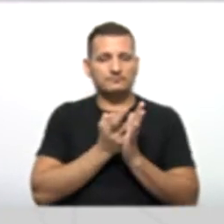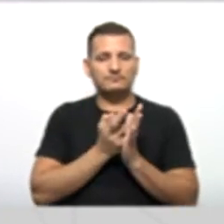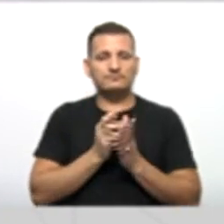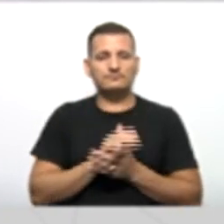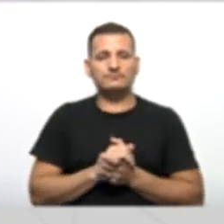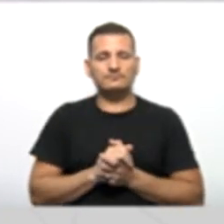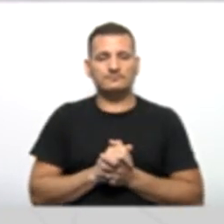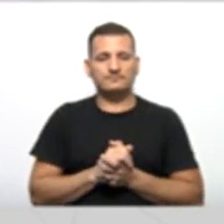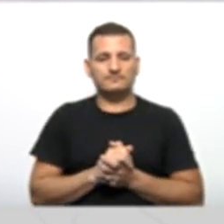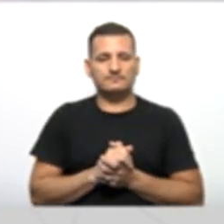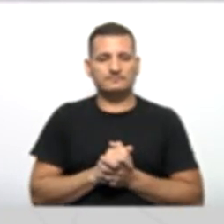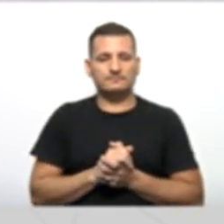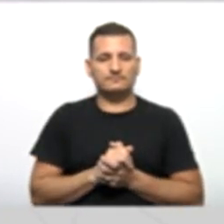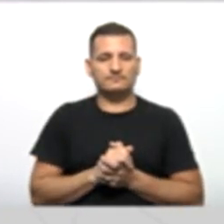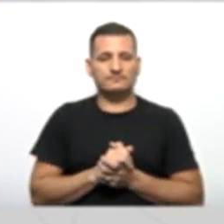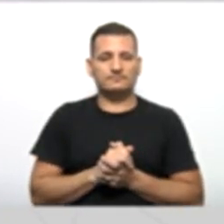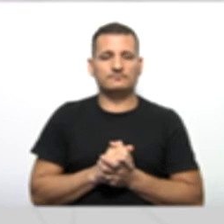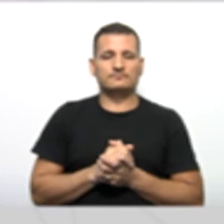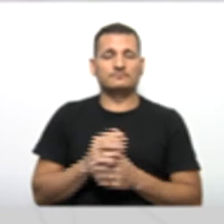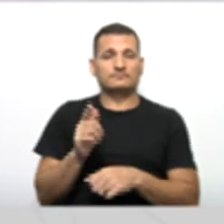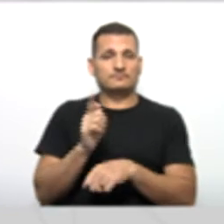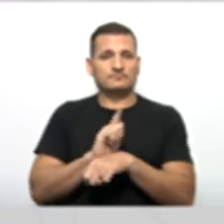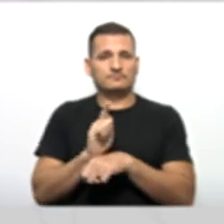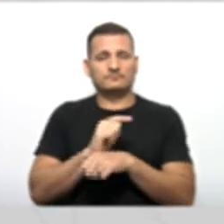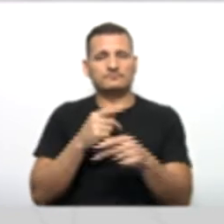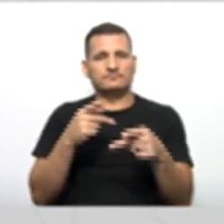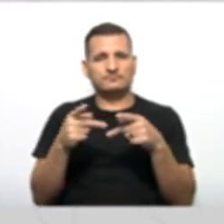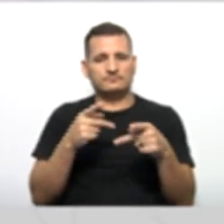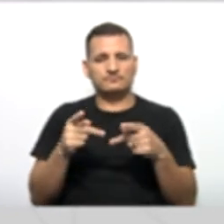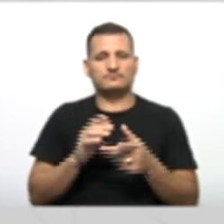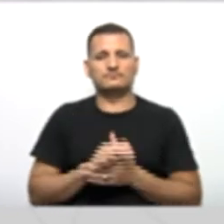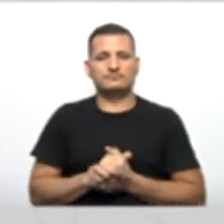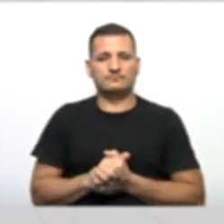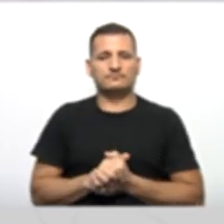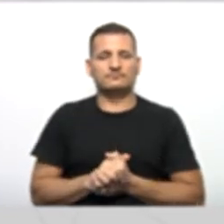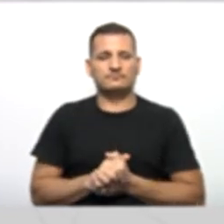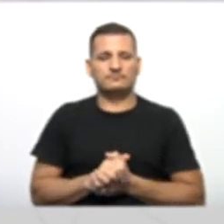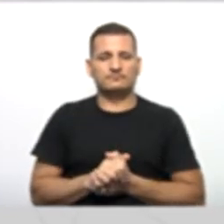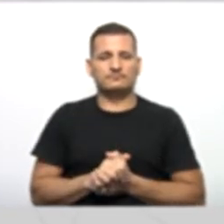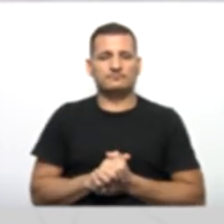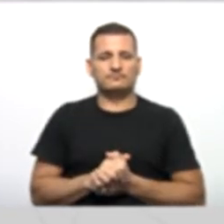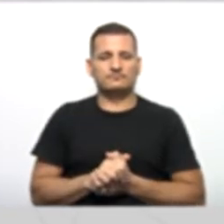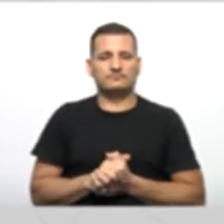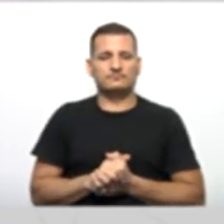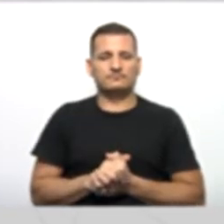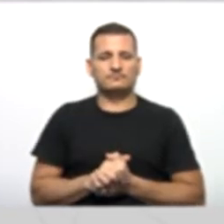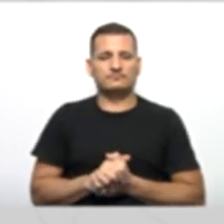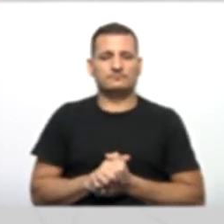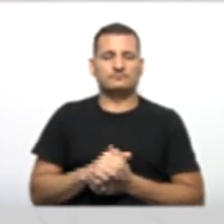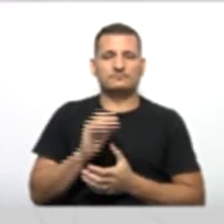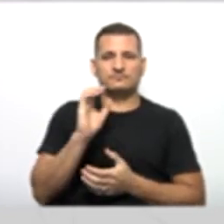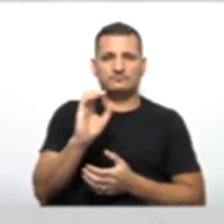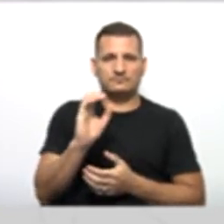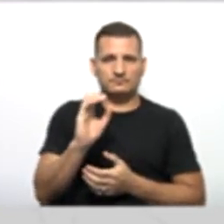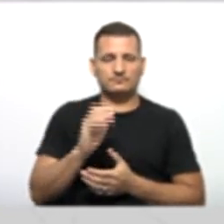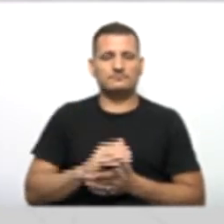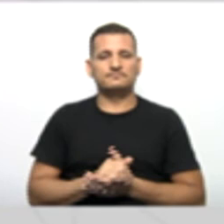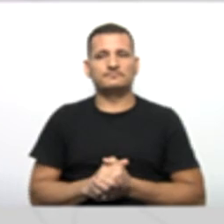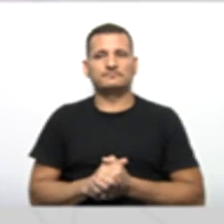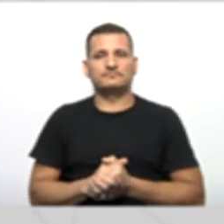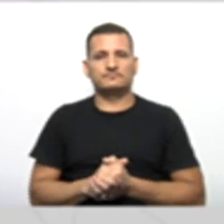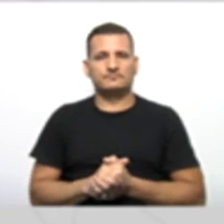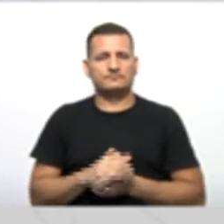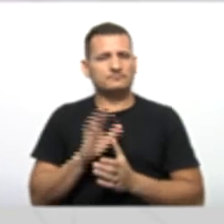mesma alternativa, gerenciamento de projetos. Todo mundo respondeu gerenciamento de projeto? Letra alternativa C. Alternativa C, será